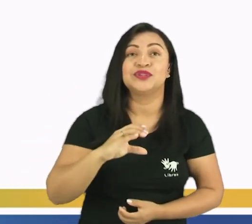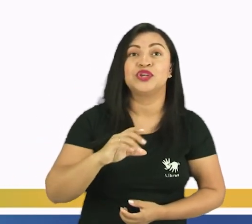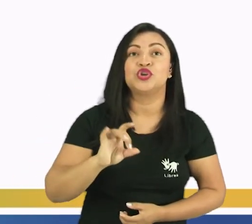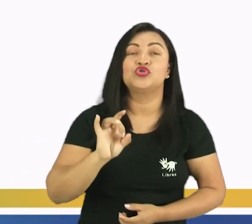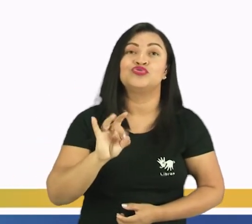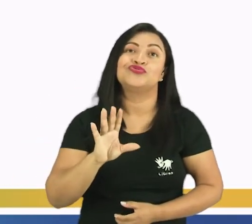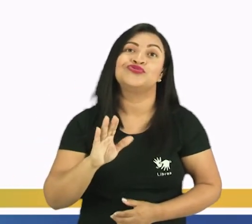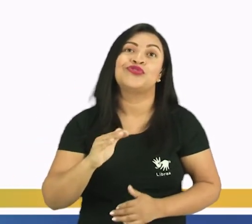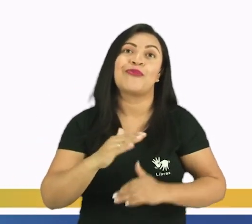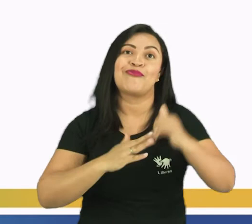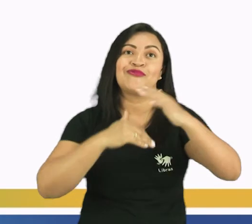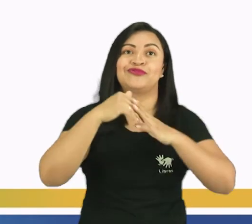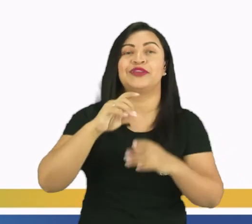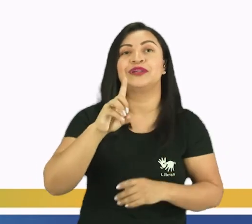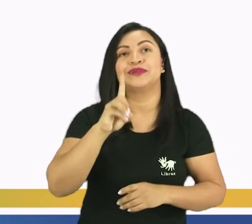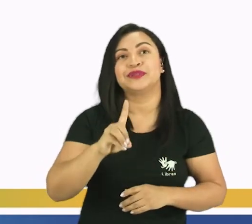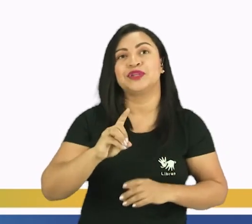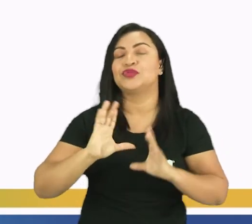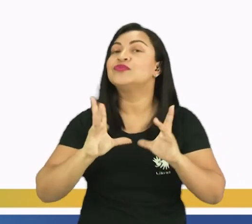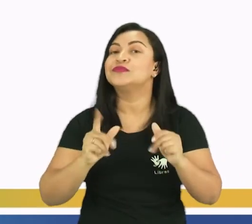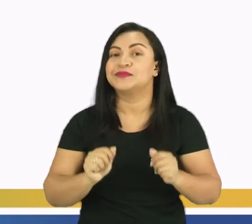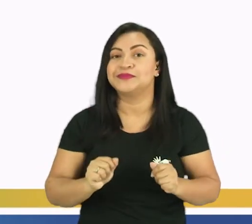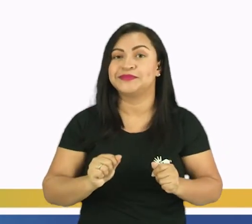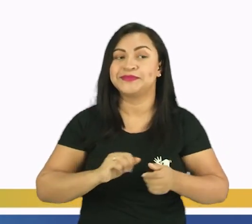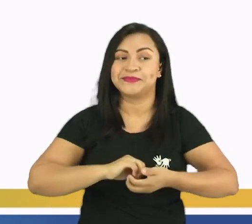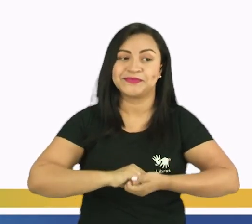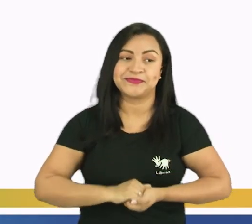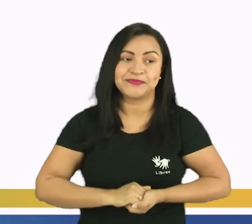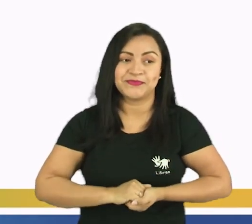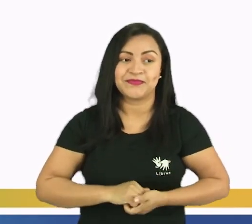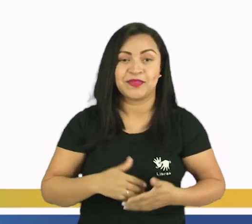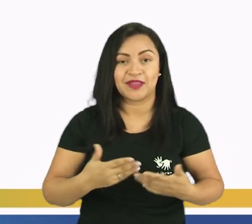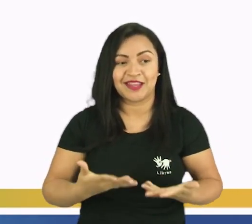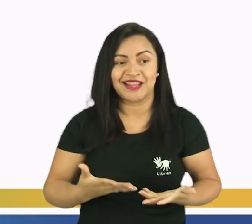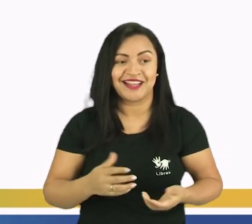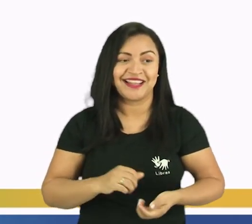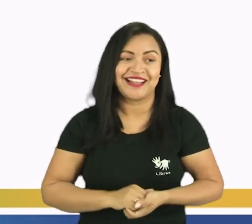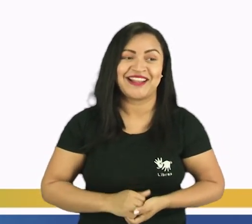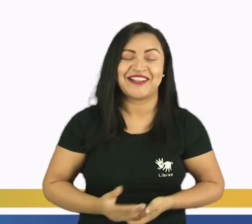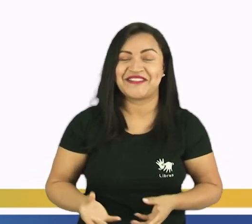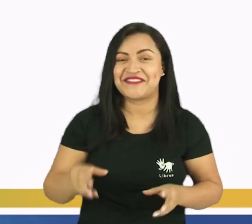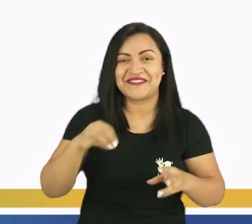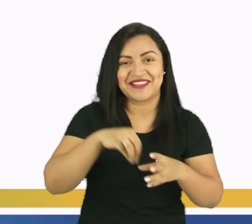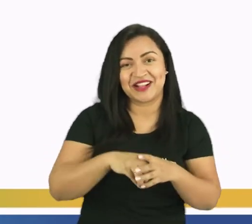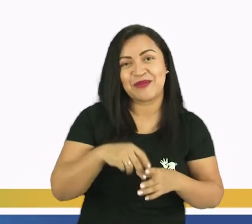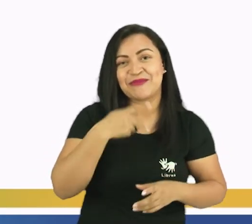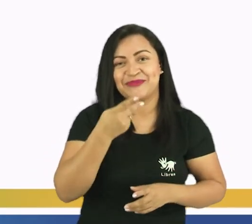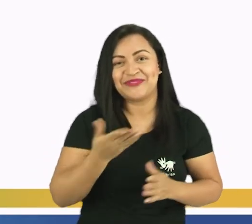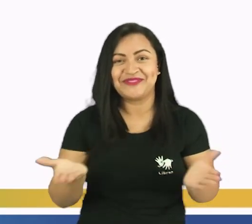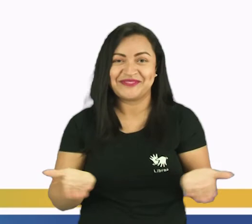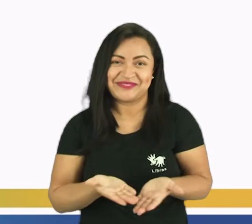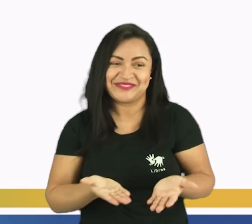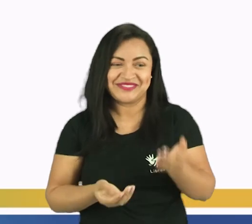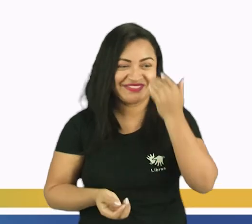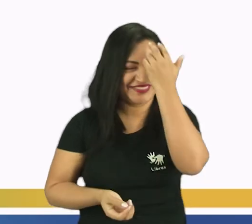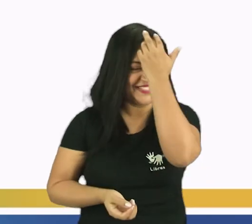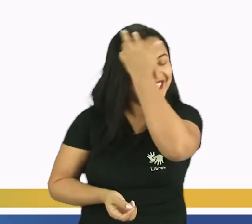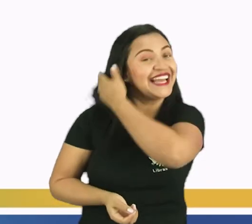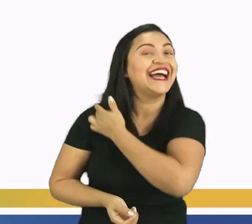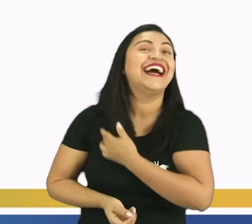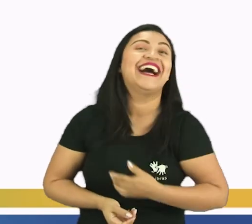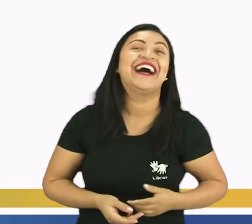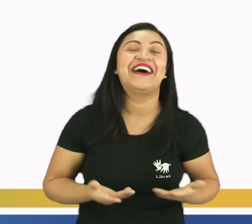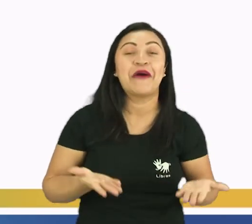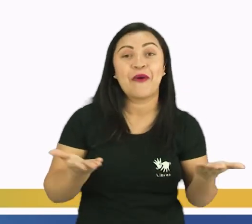D. Todos. Então, essa pergunta, ela engloba muito o que a gente fala hoje. A